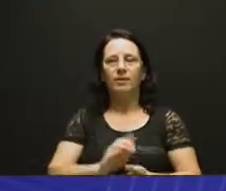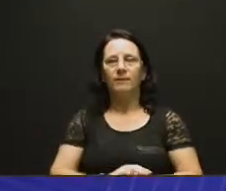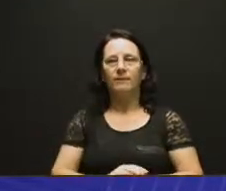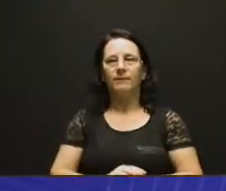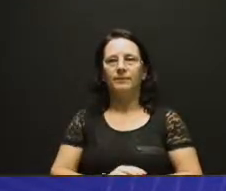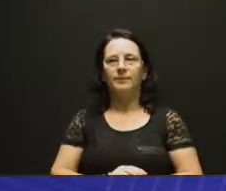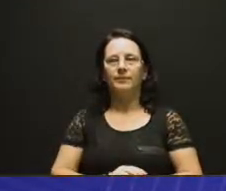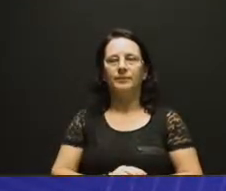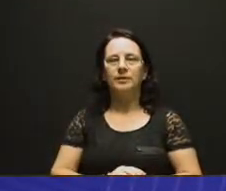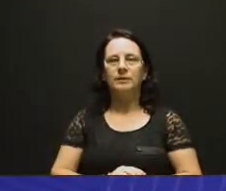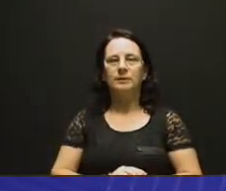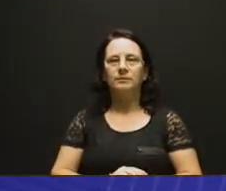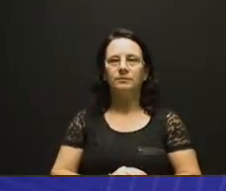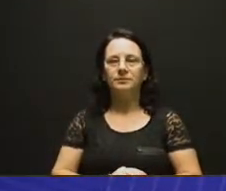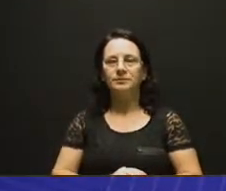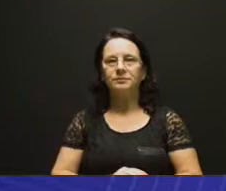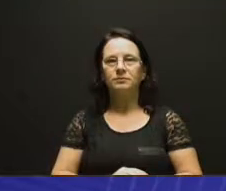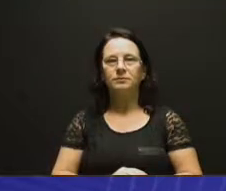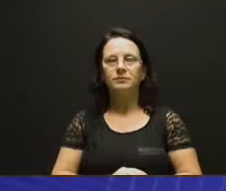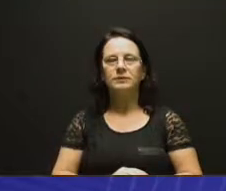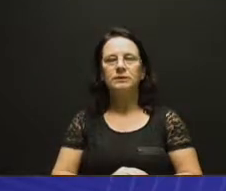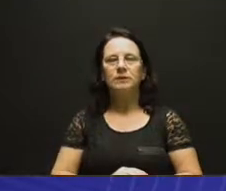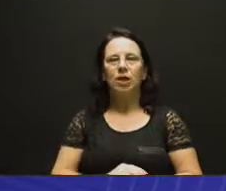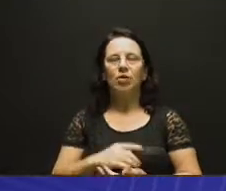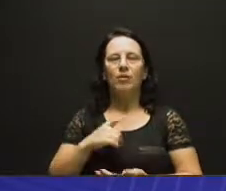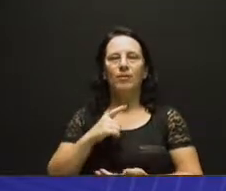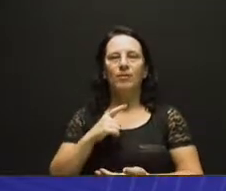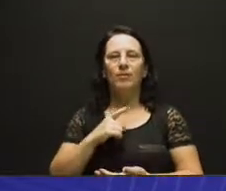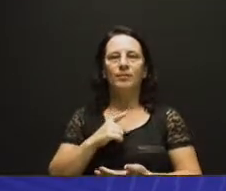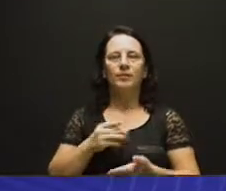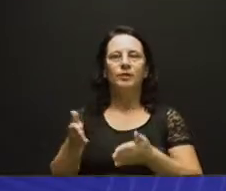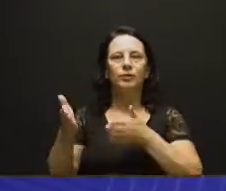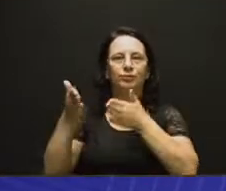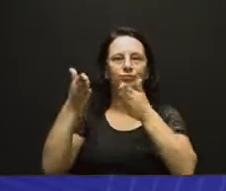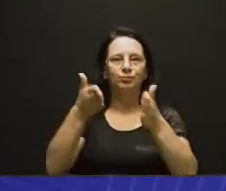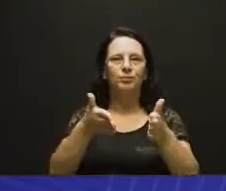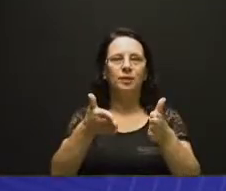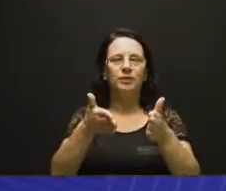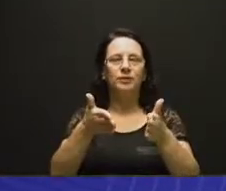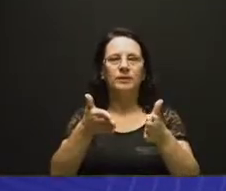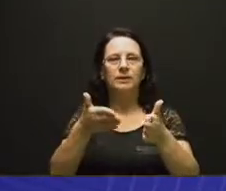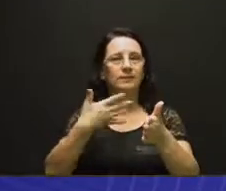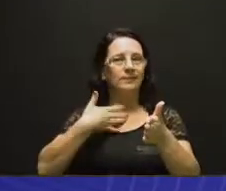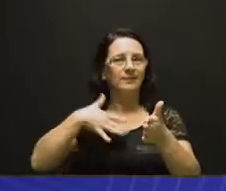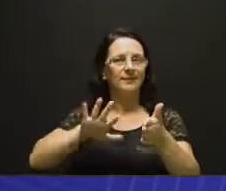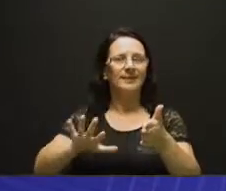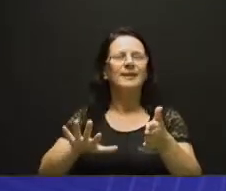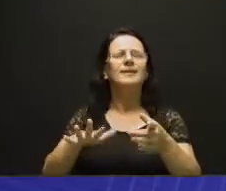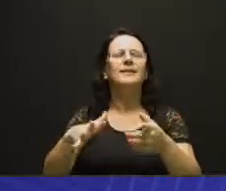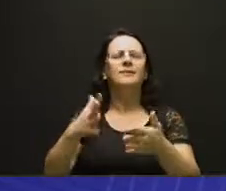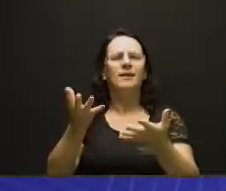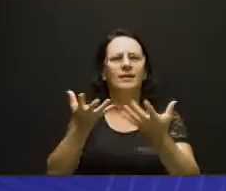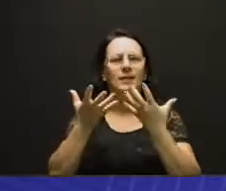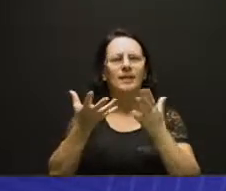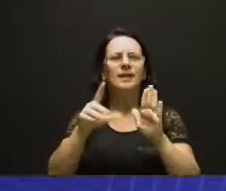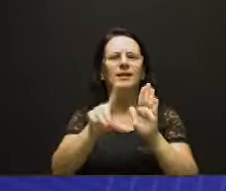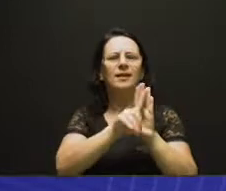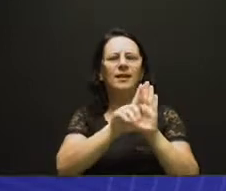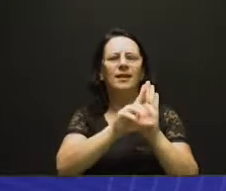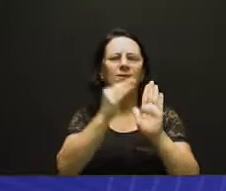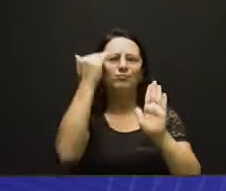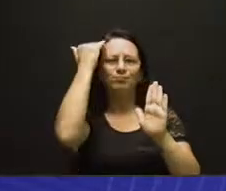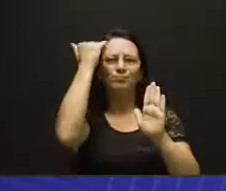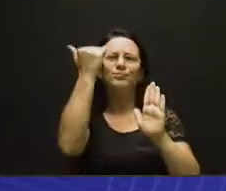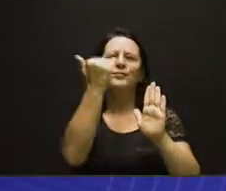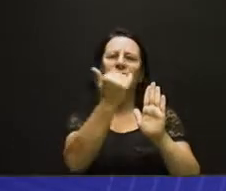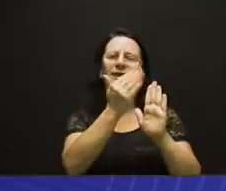e aí a gente chega naquela parte que a gente não quer porque a gente gostaria muito que o leite já tivesse sendo cumprida e que a gente não